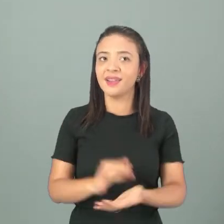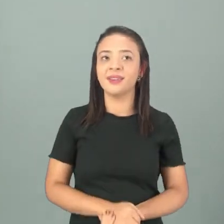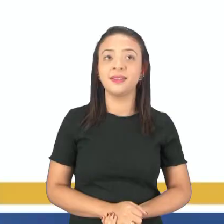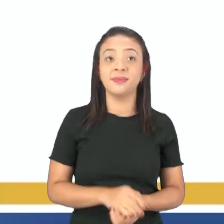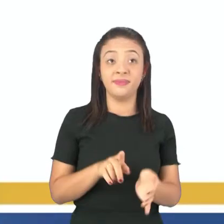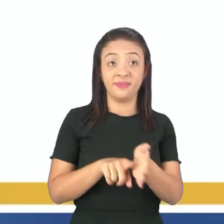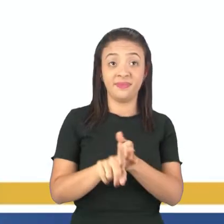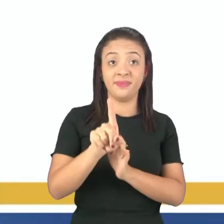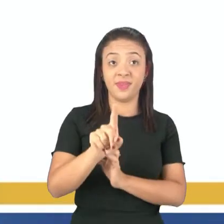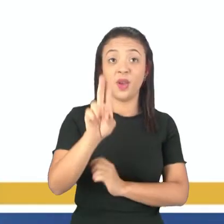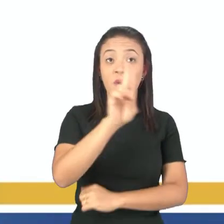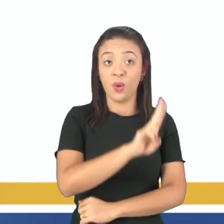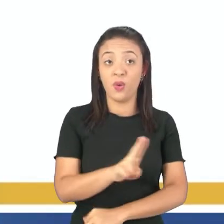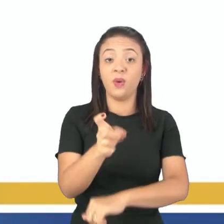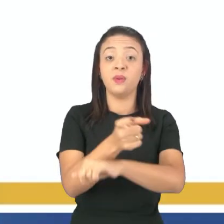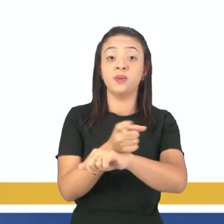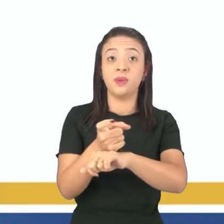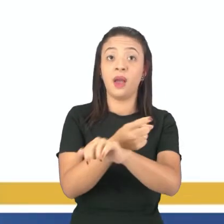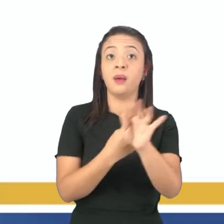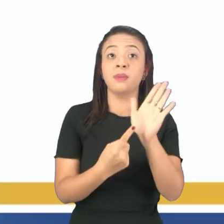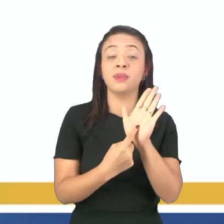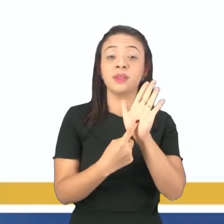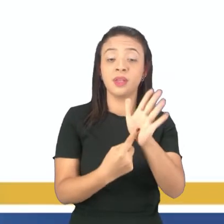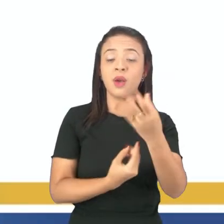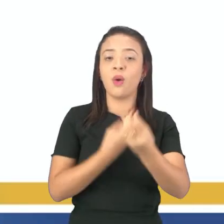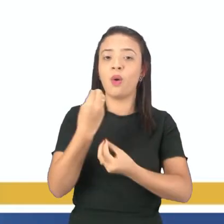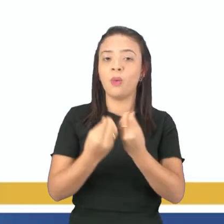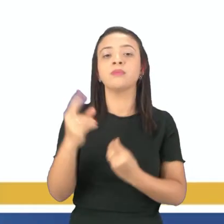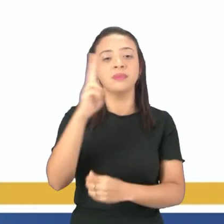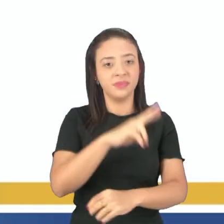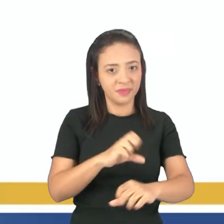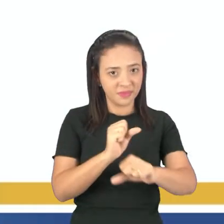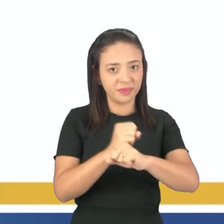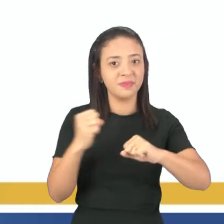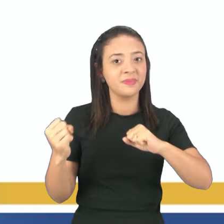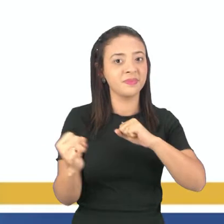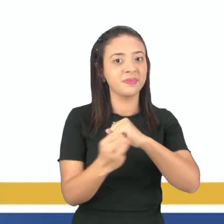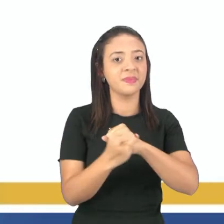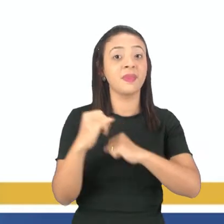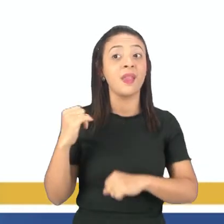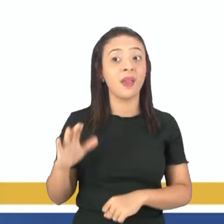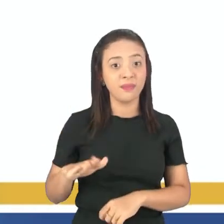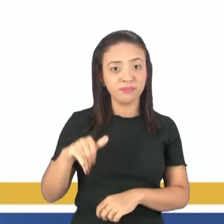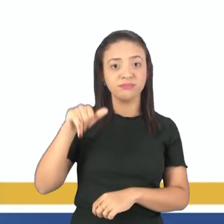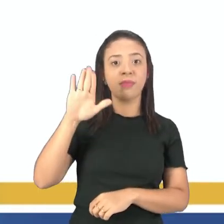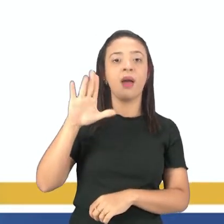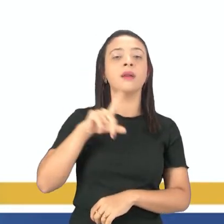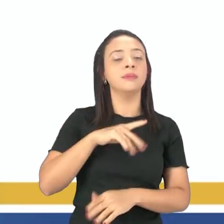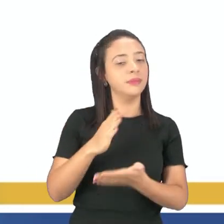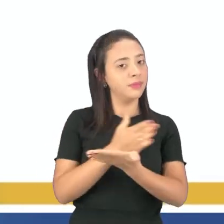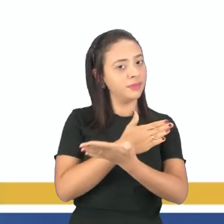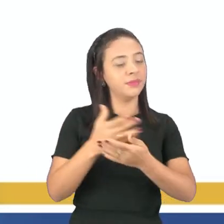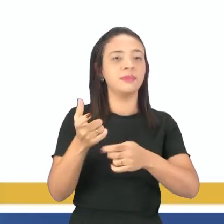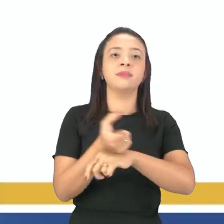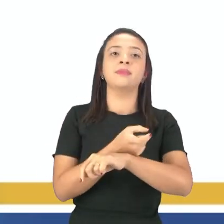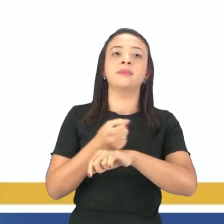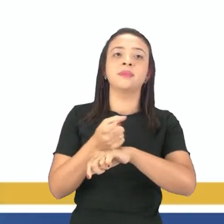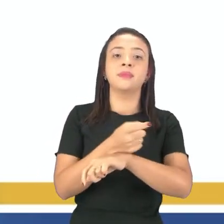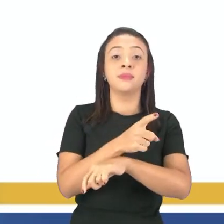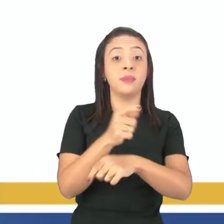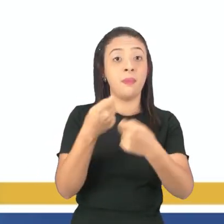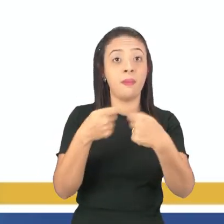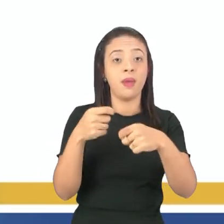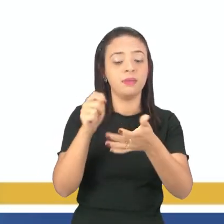questão 1, use os adjetivos dados na forma superlativa. Então, tem alguns adjetivos aí e vocês